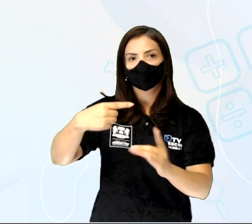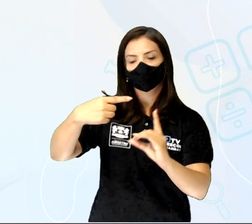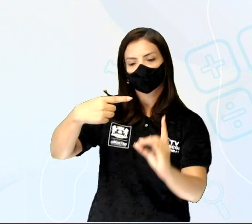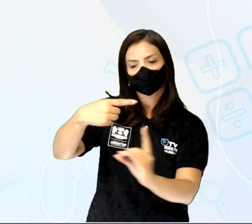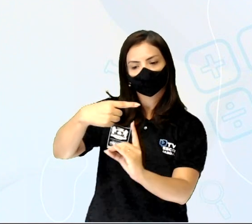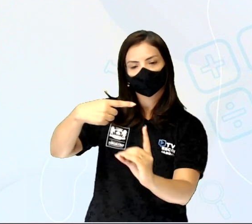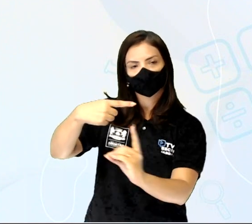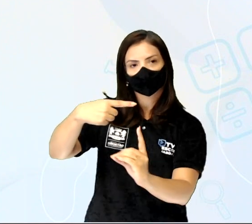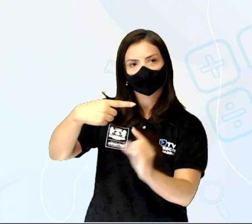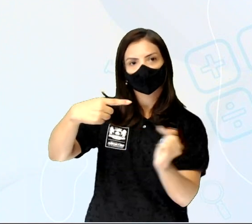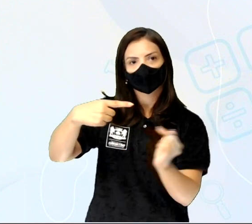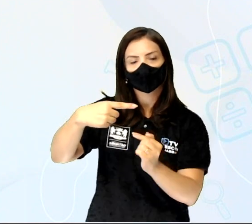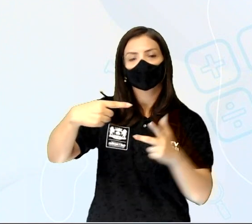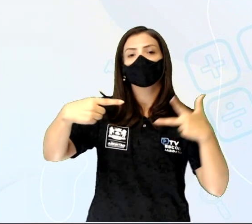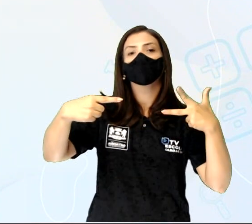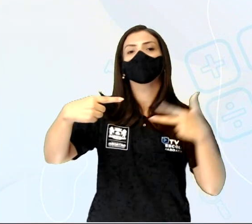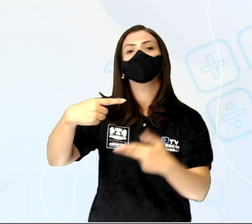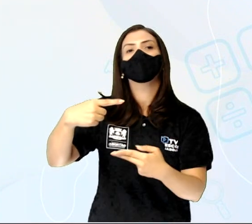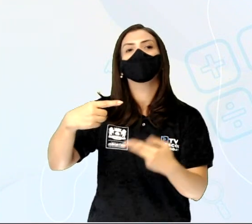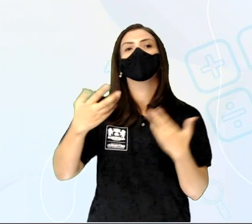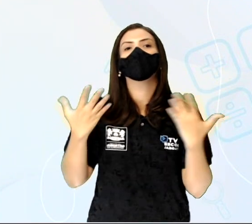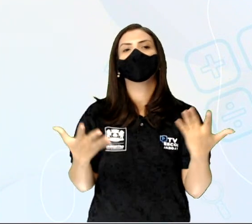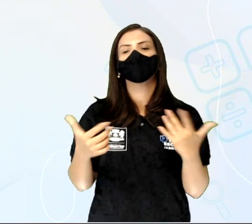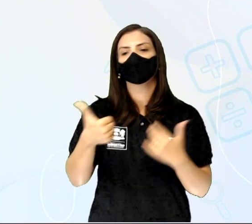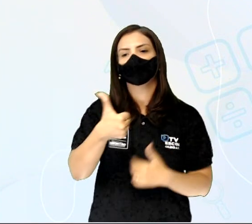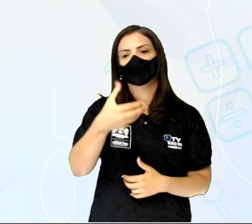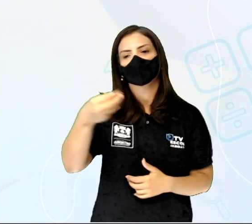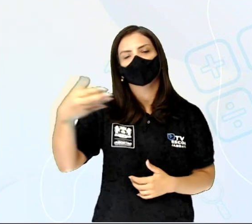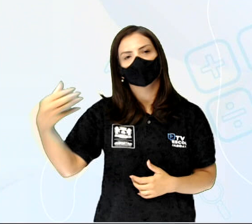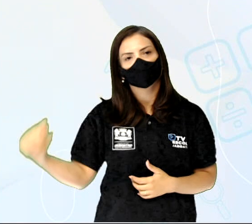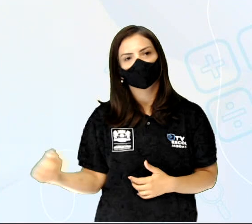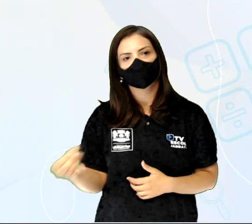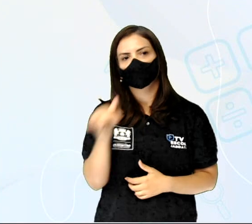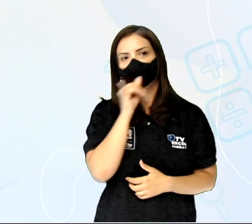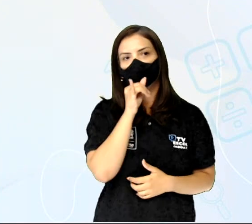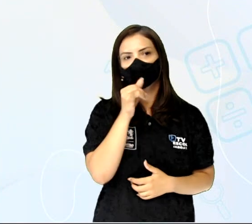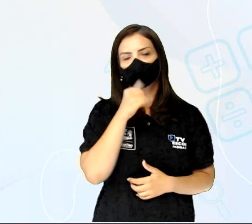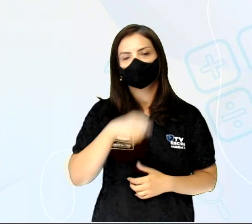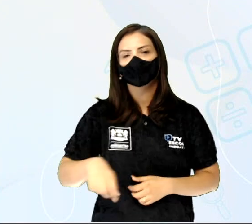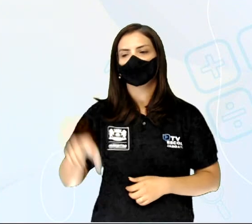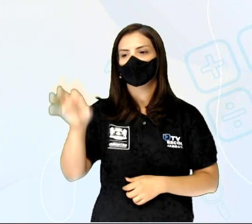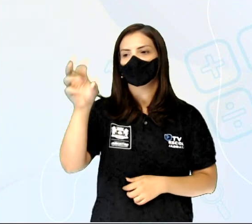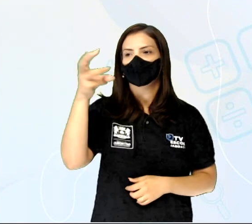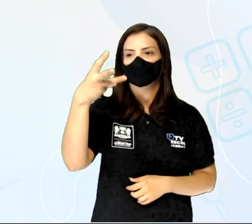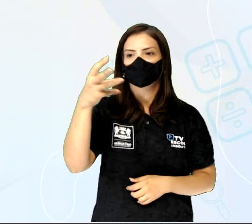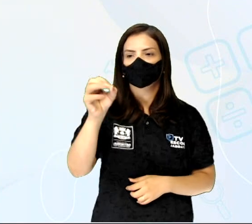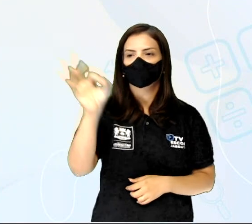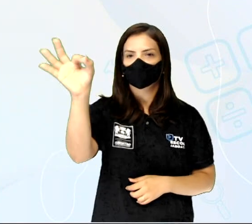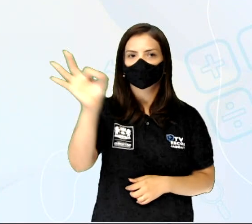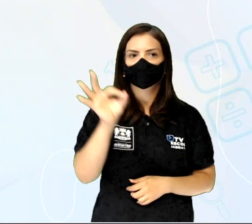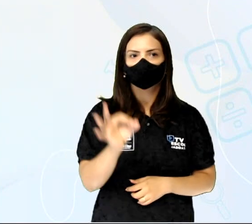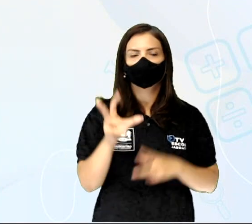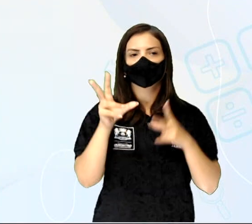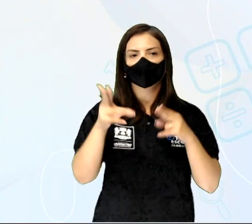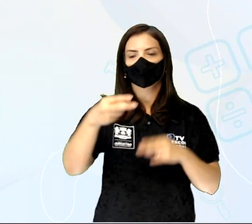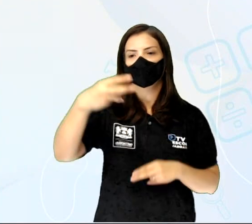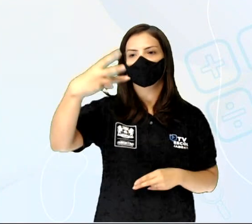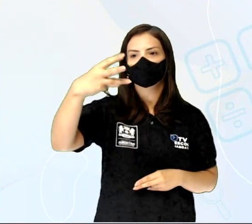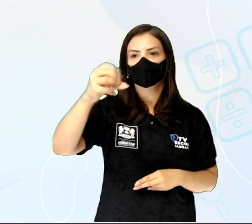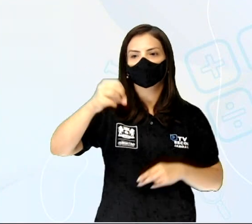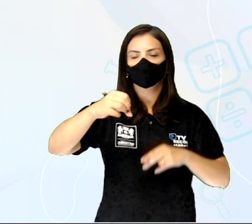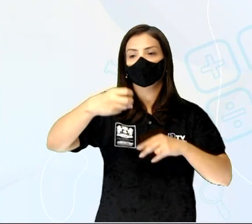embaixo, é igual a 100. Então, veja alguns exemplos. 30% é 30 sobre 100. Nós